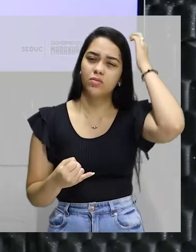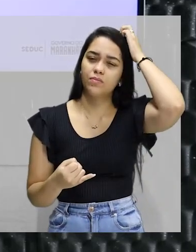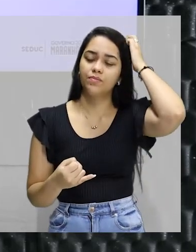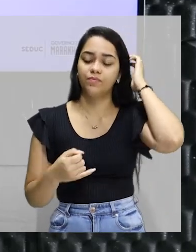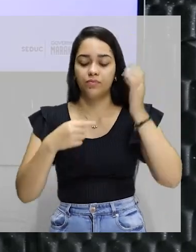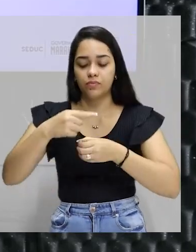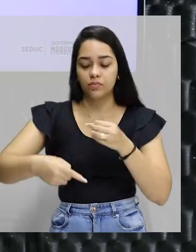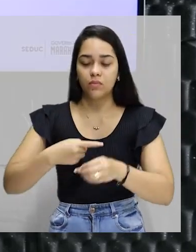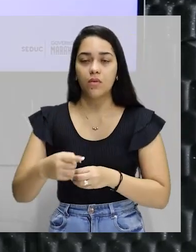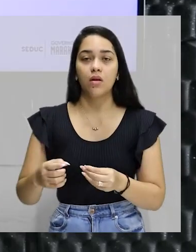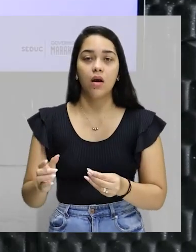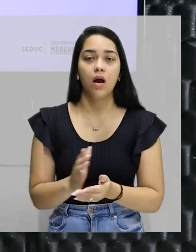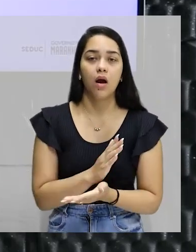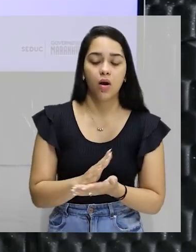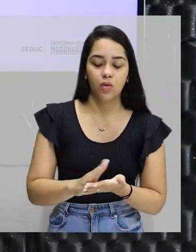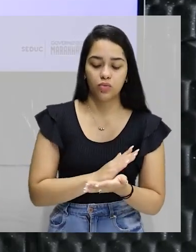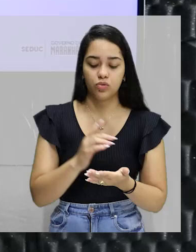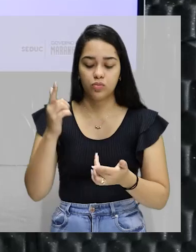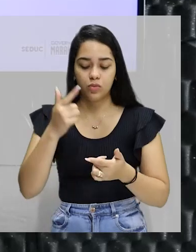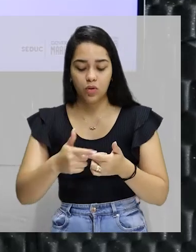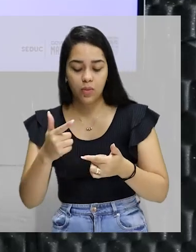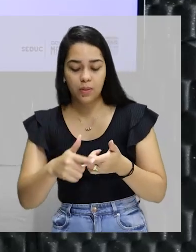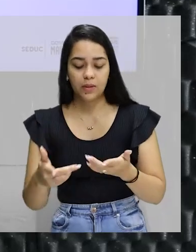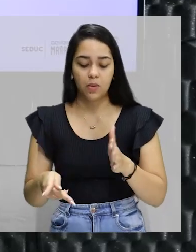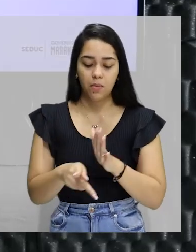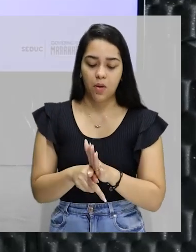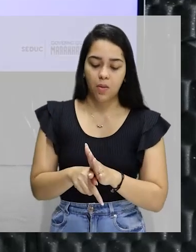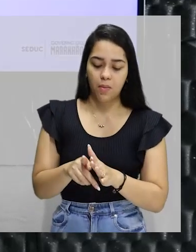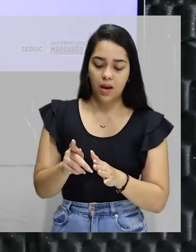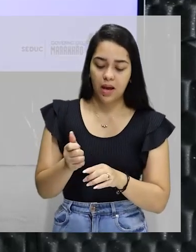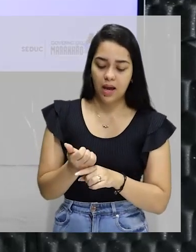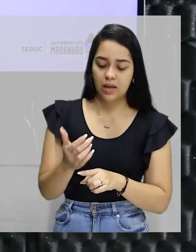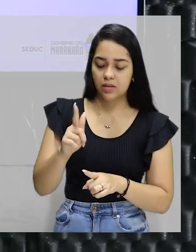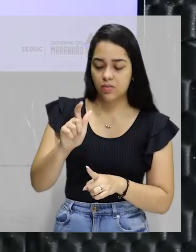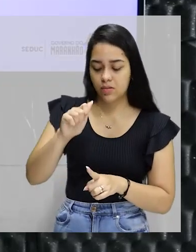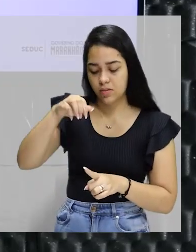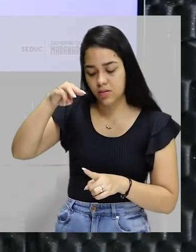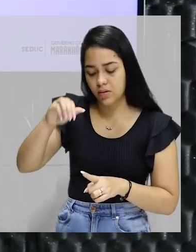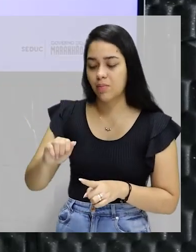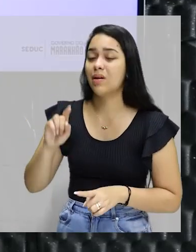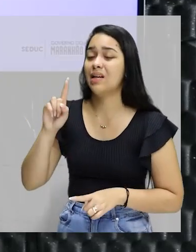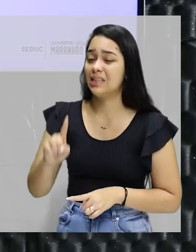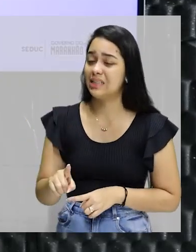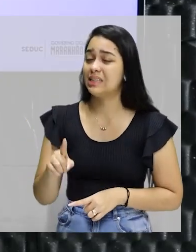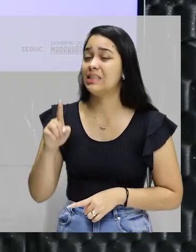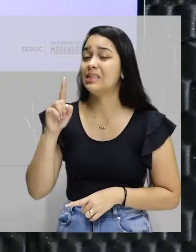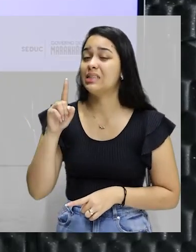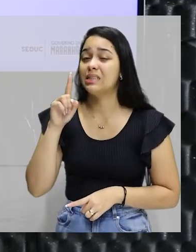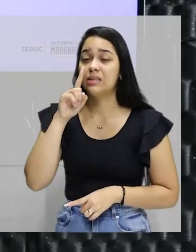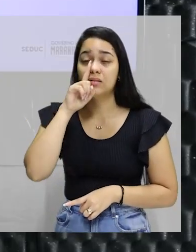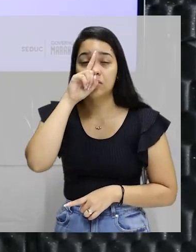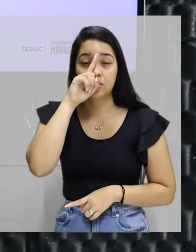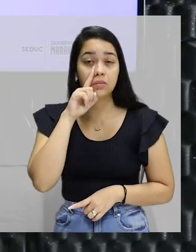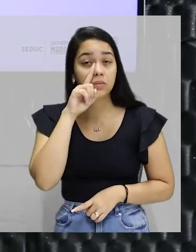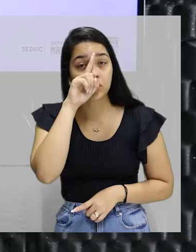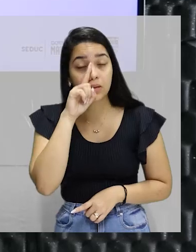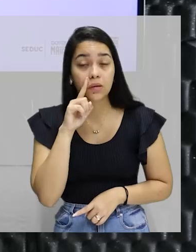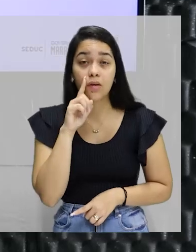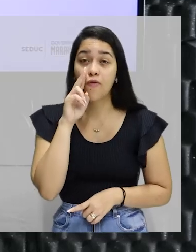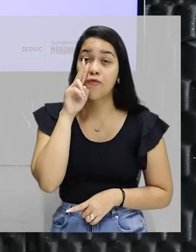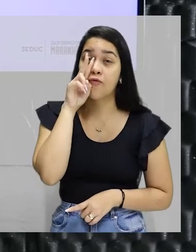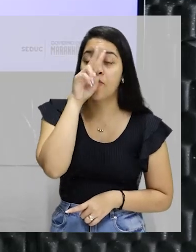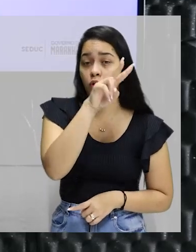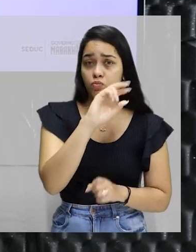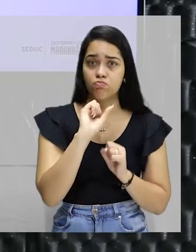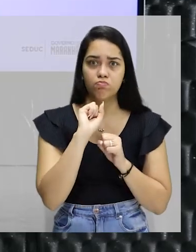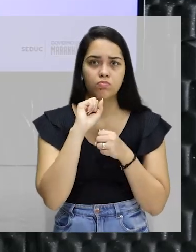gerar alguns problemas. Então, a radiação gama, ela é extremamente ionizante, muito forte,